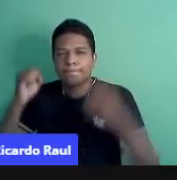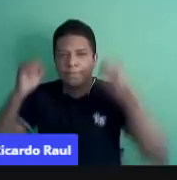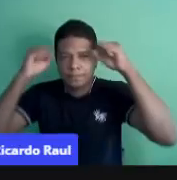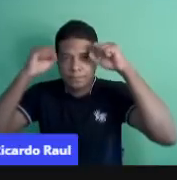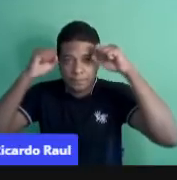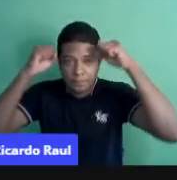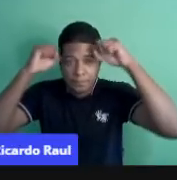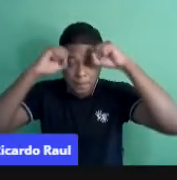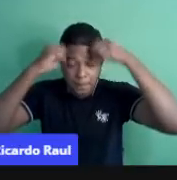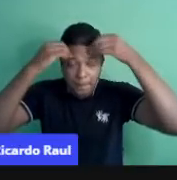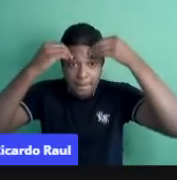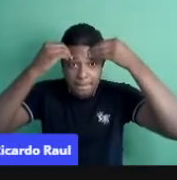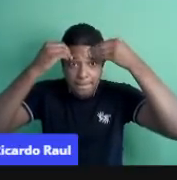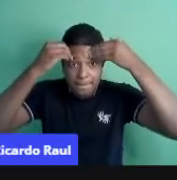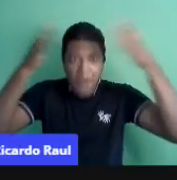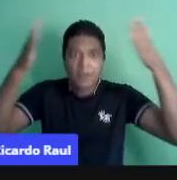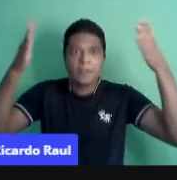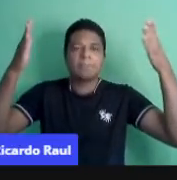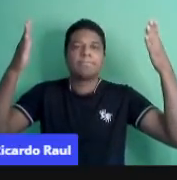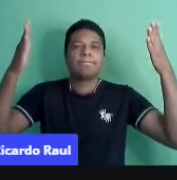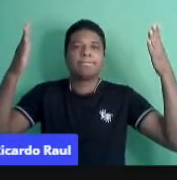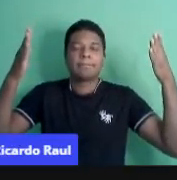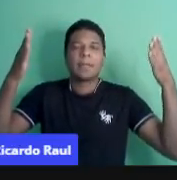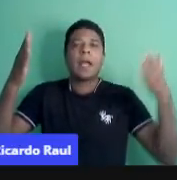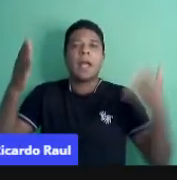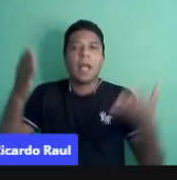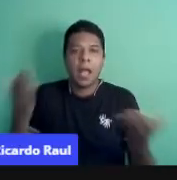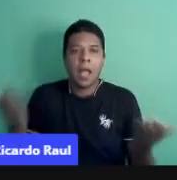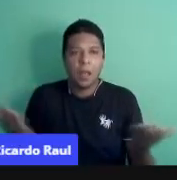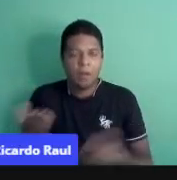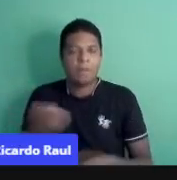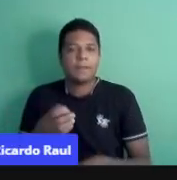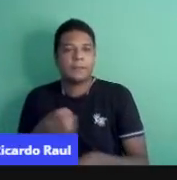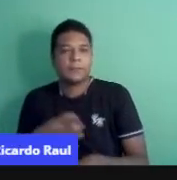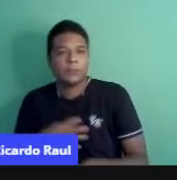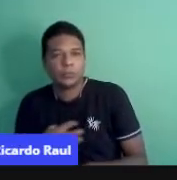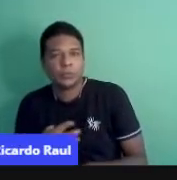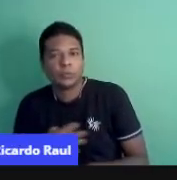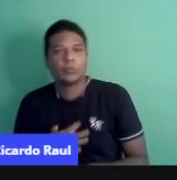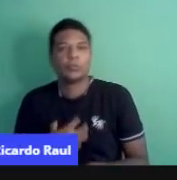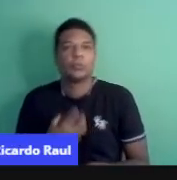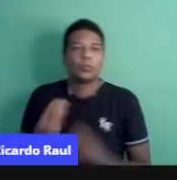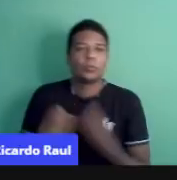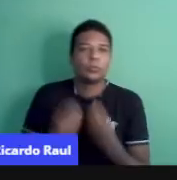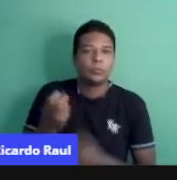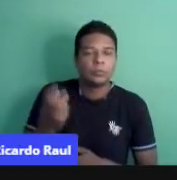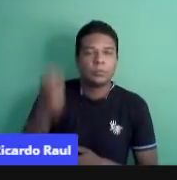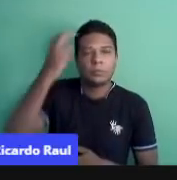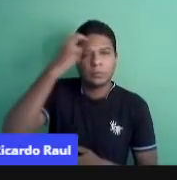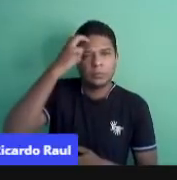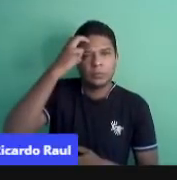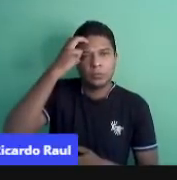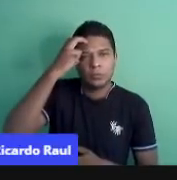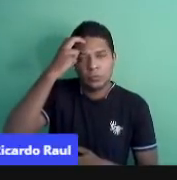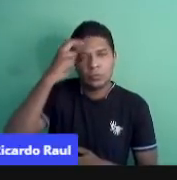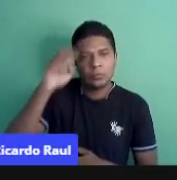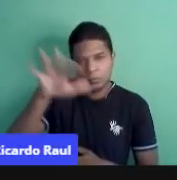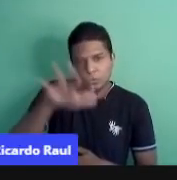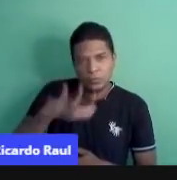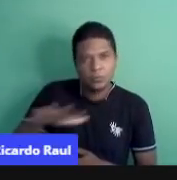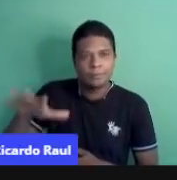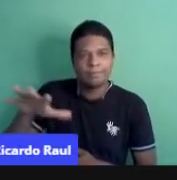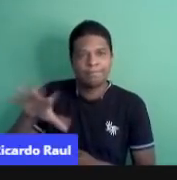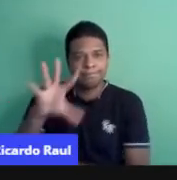vai descobrir o que faz sentido e o que não faz sentido para ela, culturalmente, socialmente, através da